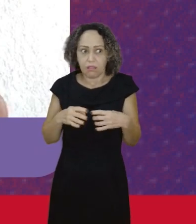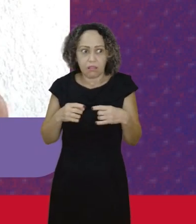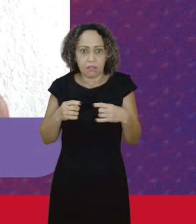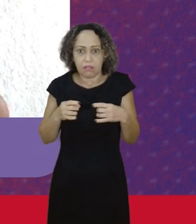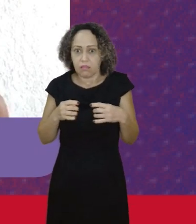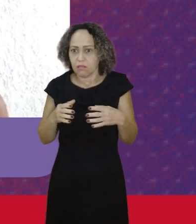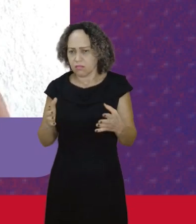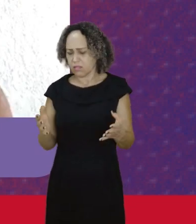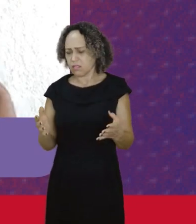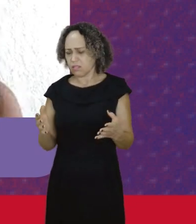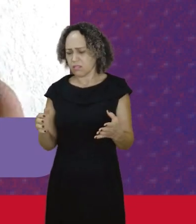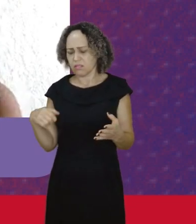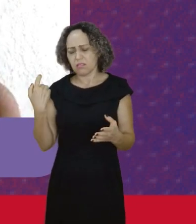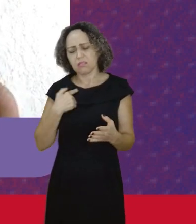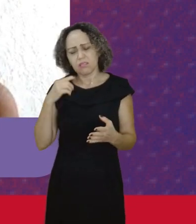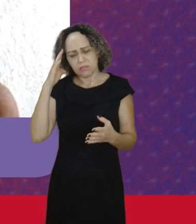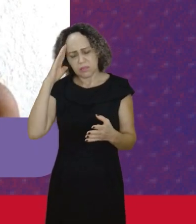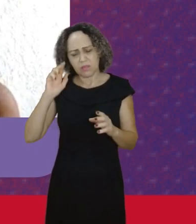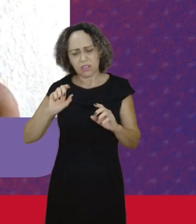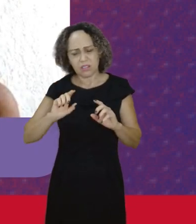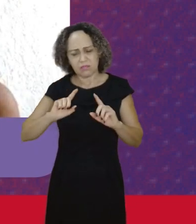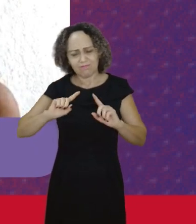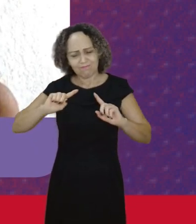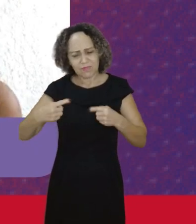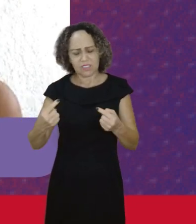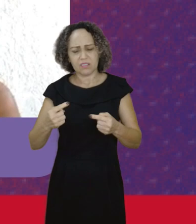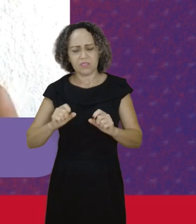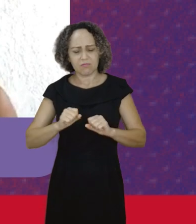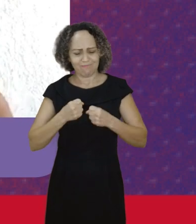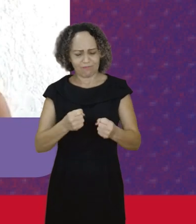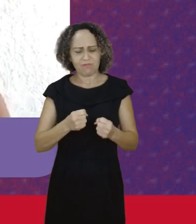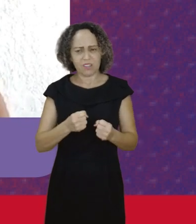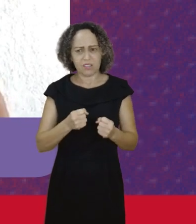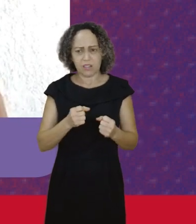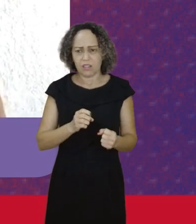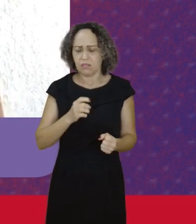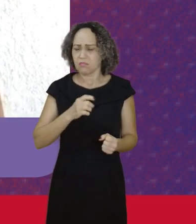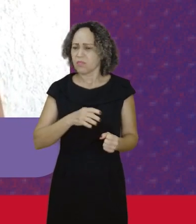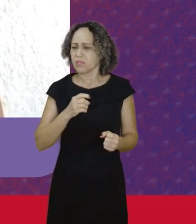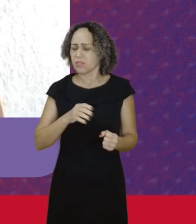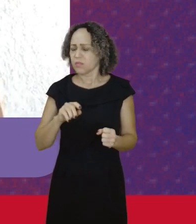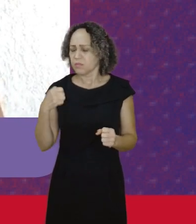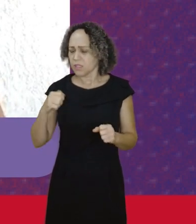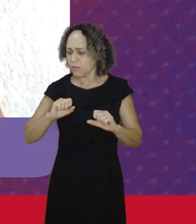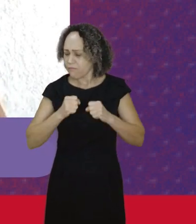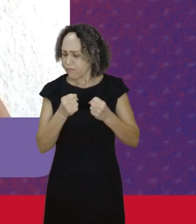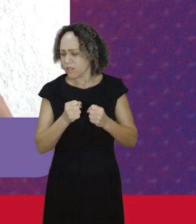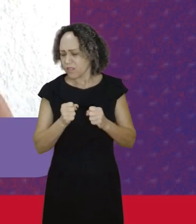principais desafios nesse momento que a gente está, né, para